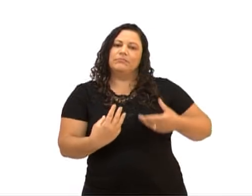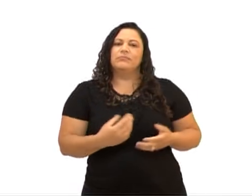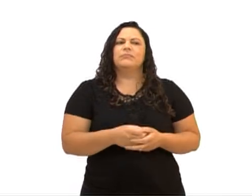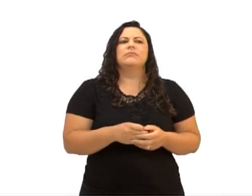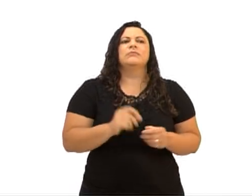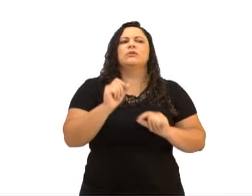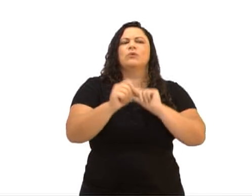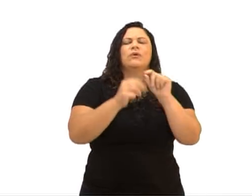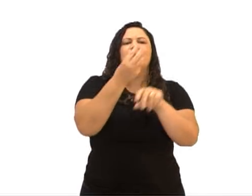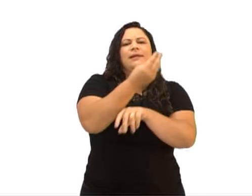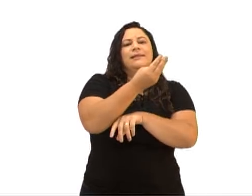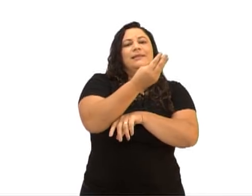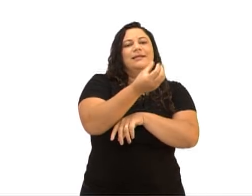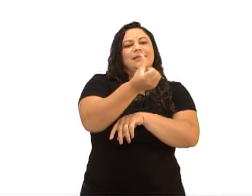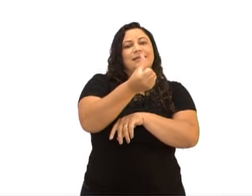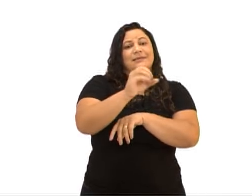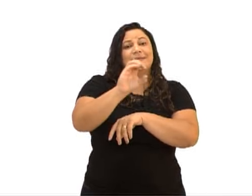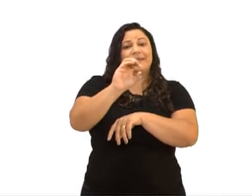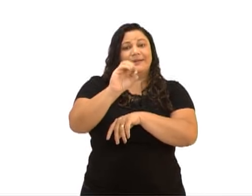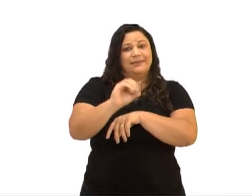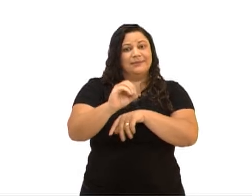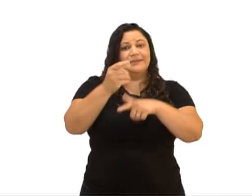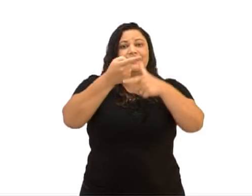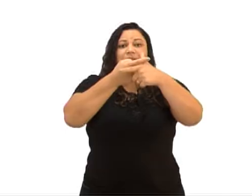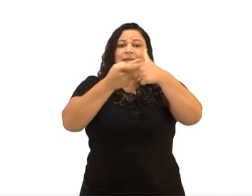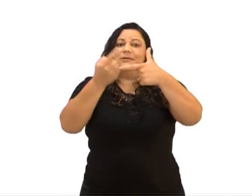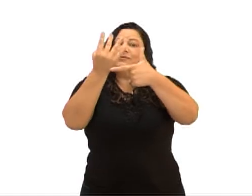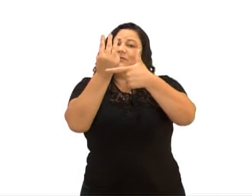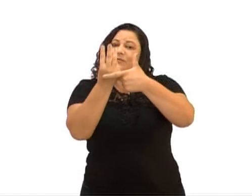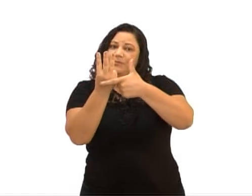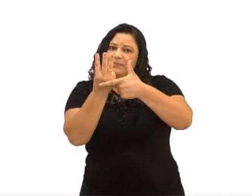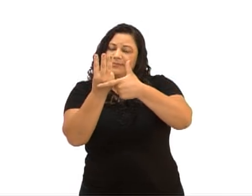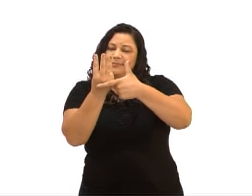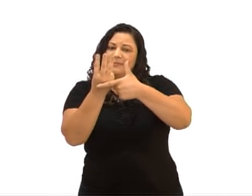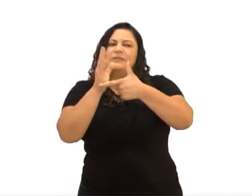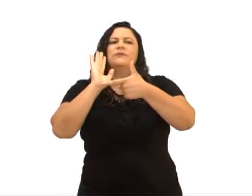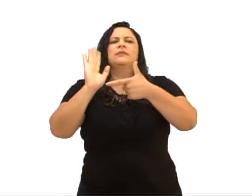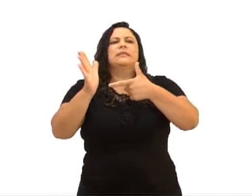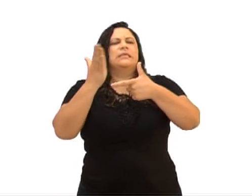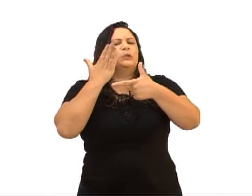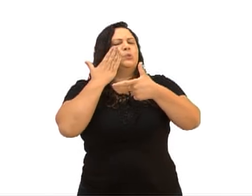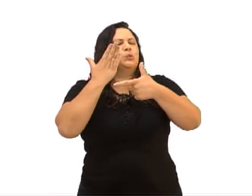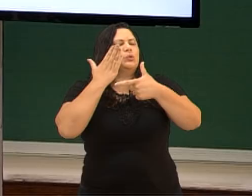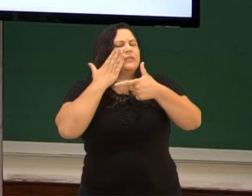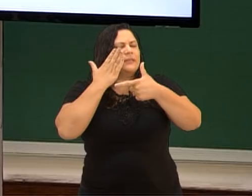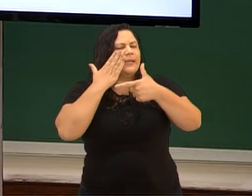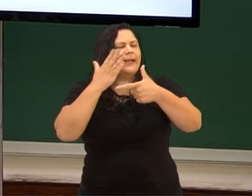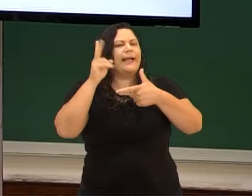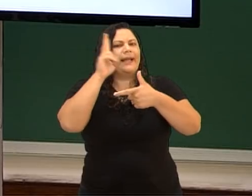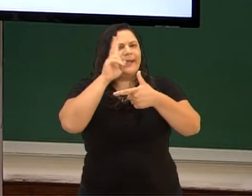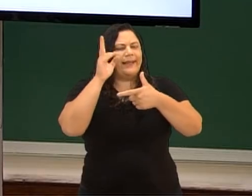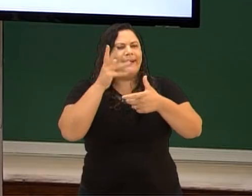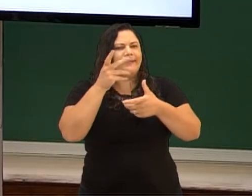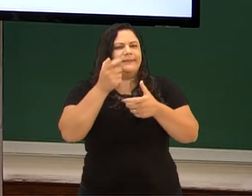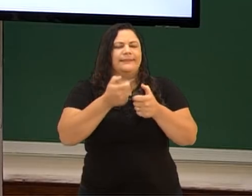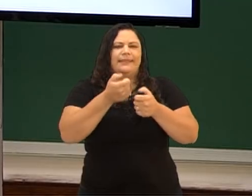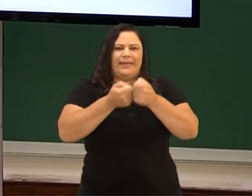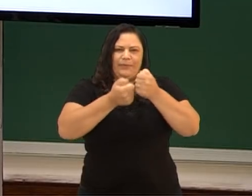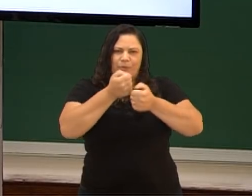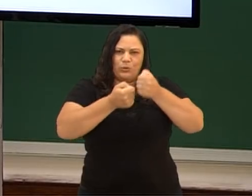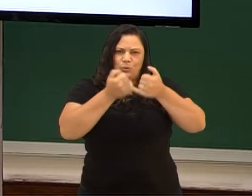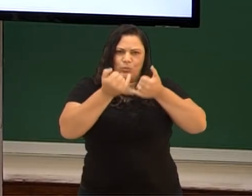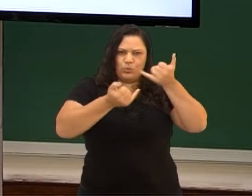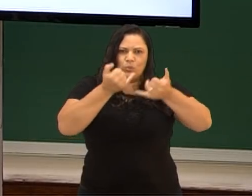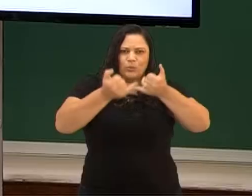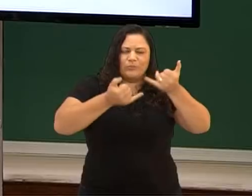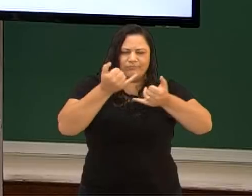angulação? Então, eu vou dividir 360 por 3, que vocês já conhecem porque vocês jogaram também na aula anterior. Lembram que